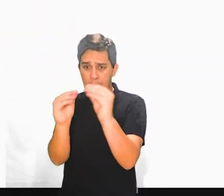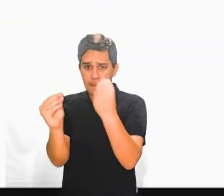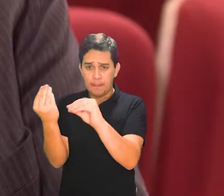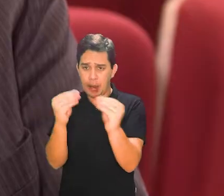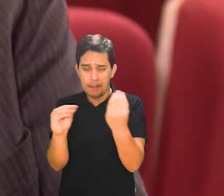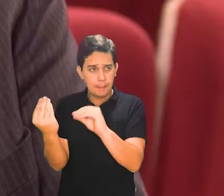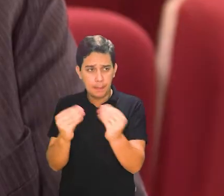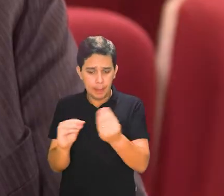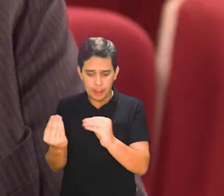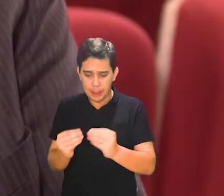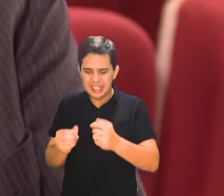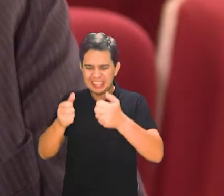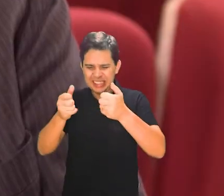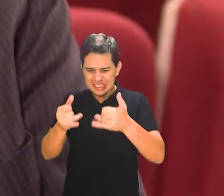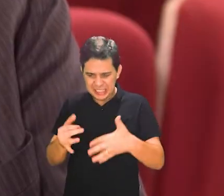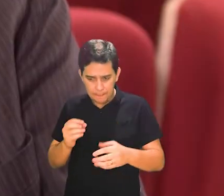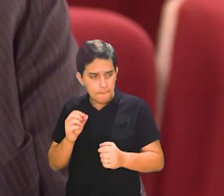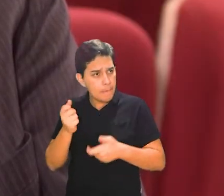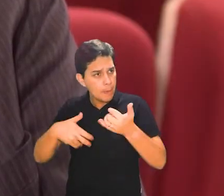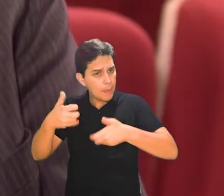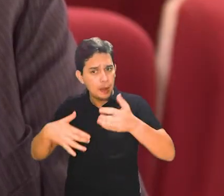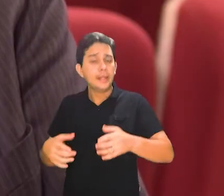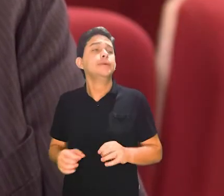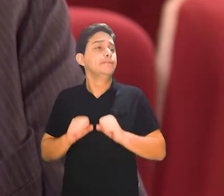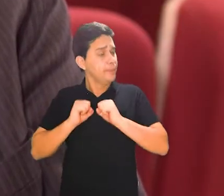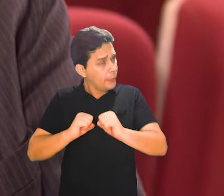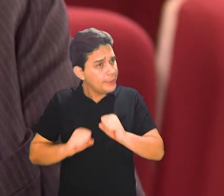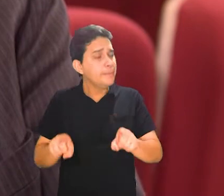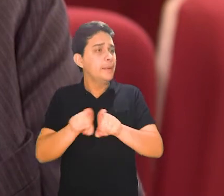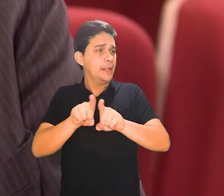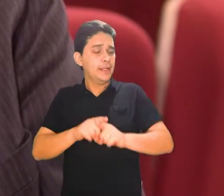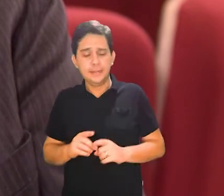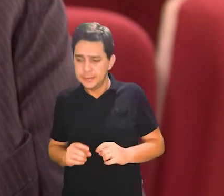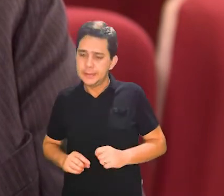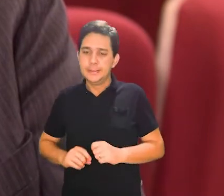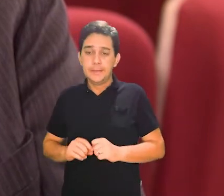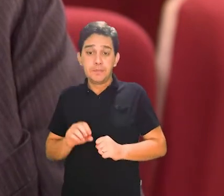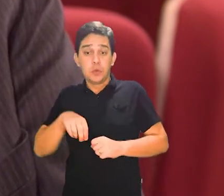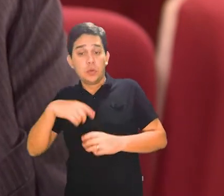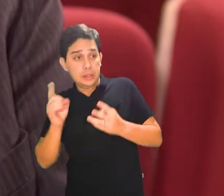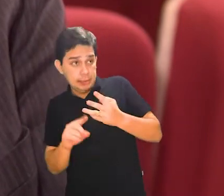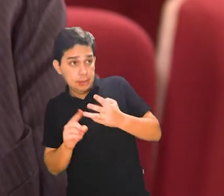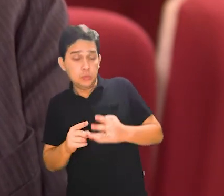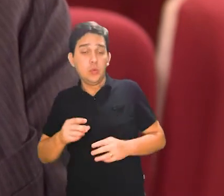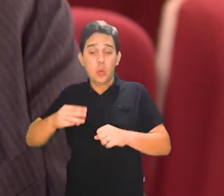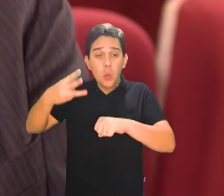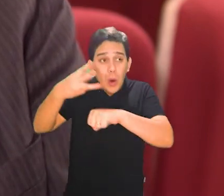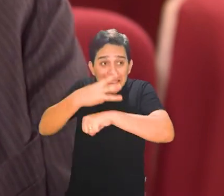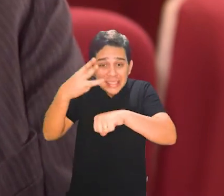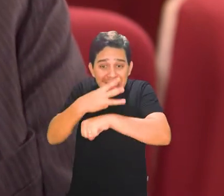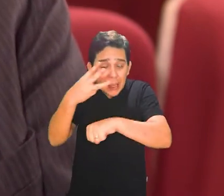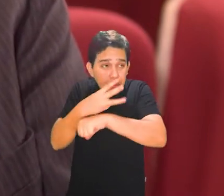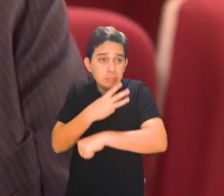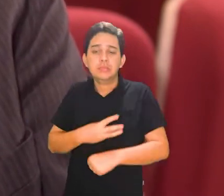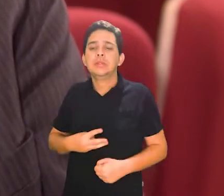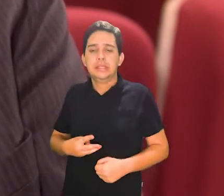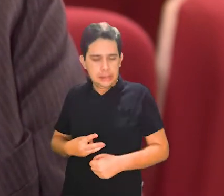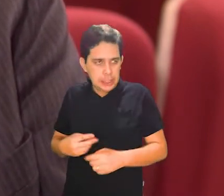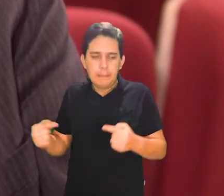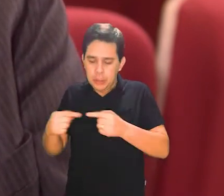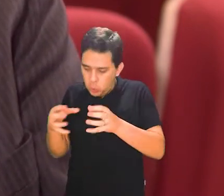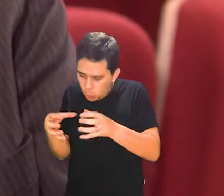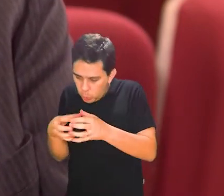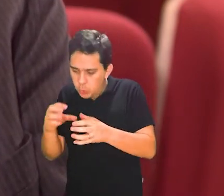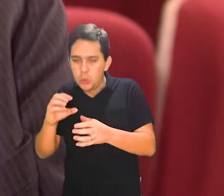socorrer, inclusive, do WhatsApp da ouvidoria, né? Que é um WhatsApp que recebe ligações e que também faz troca